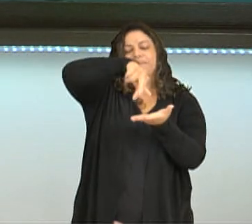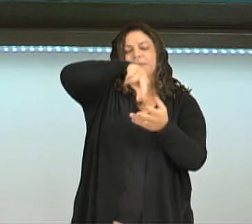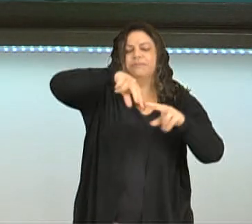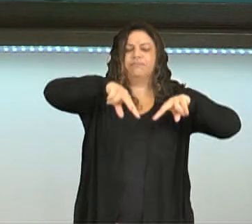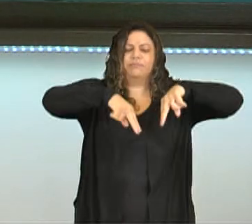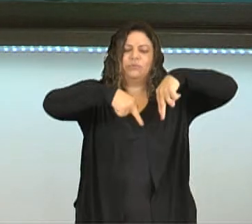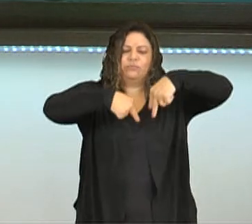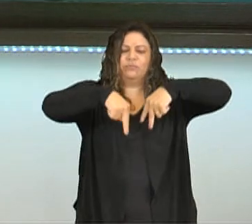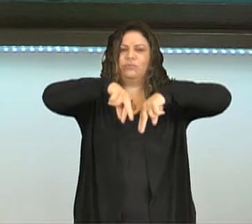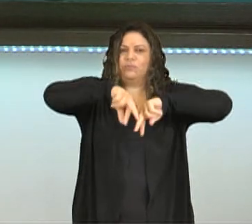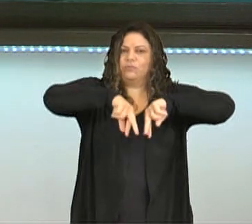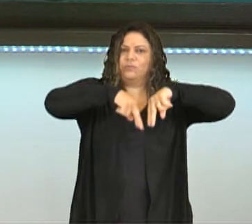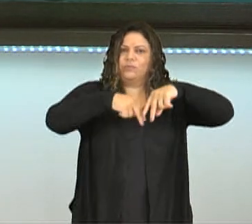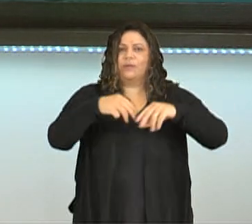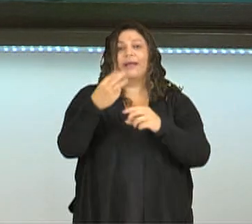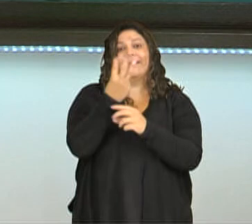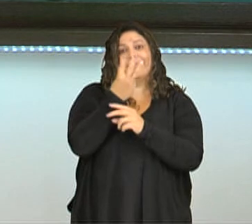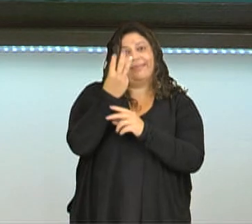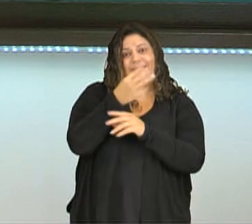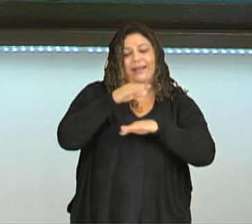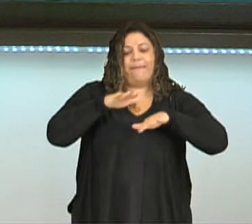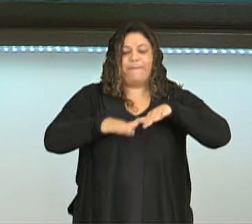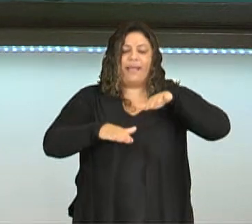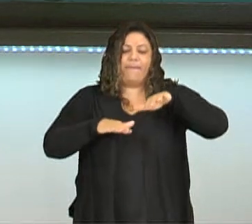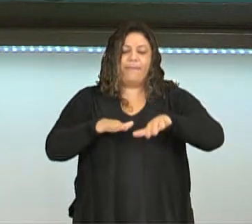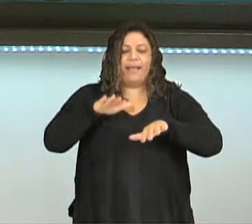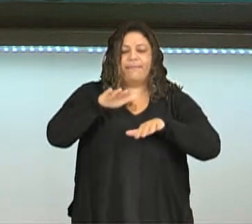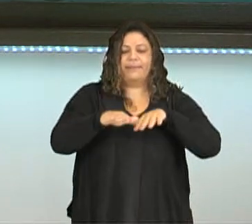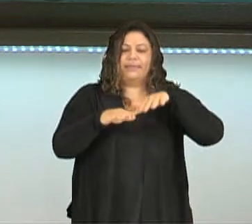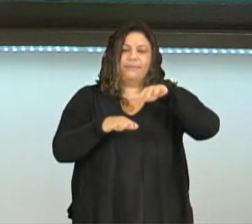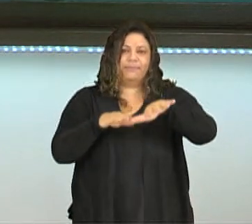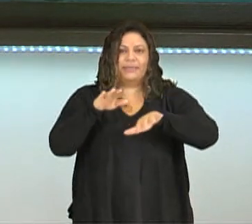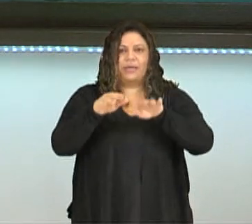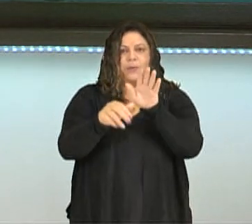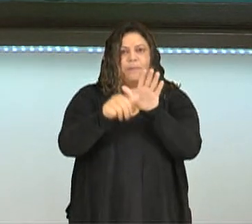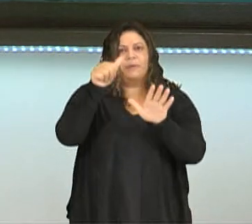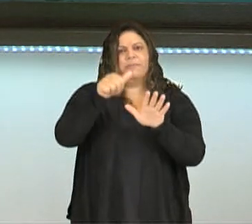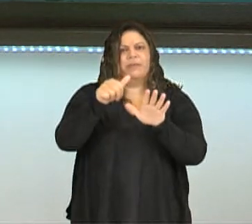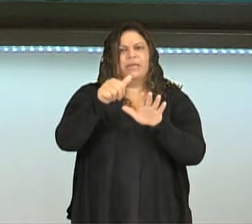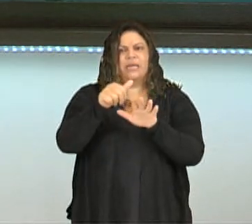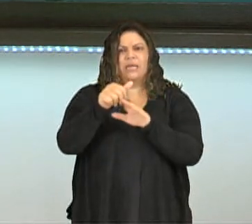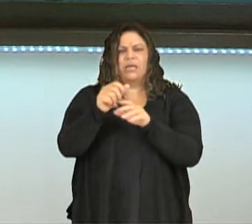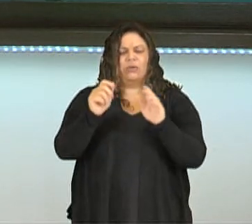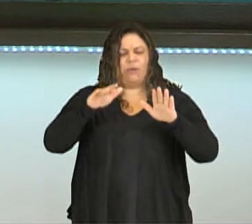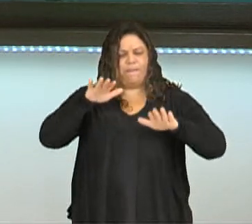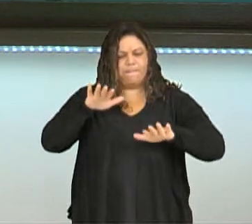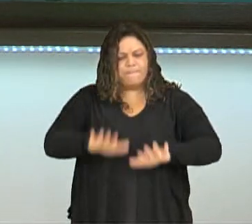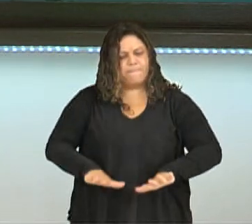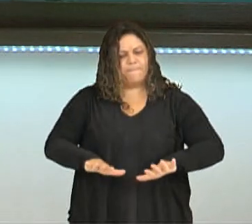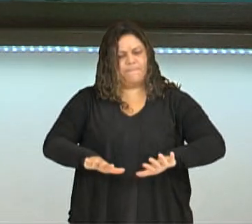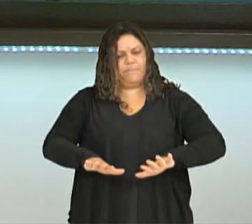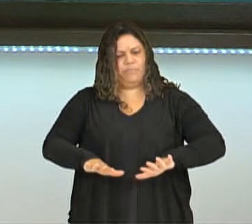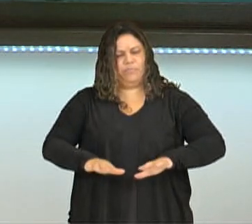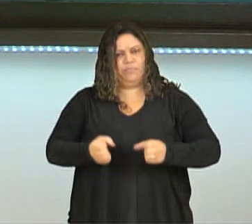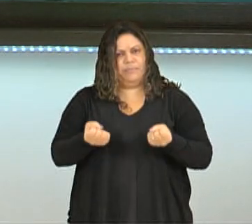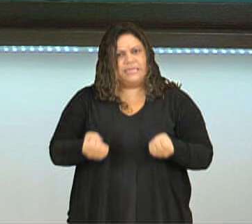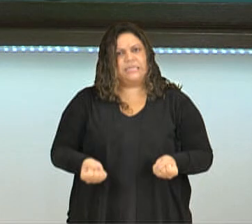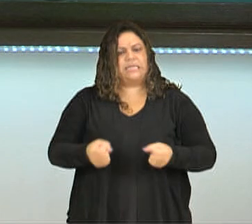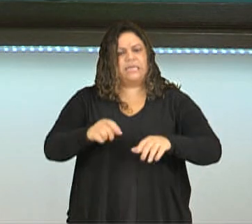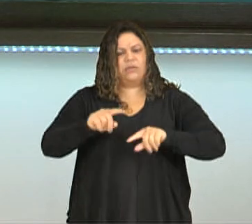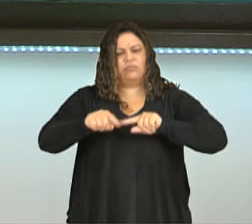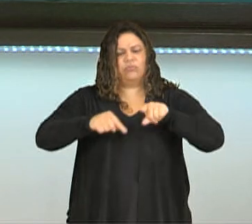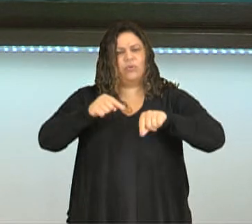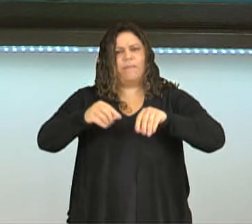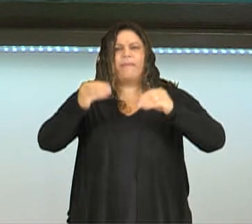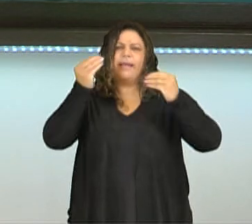sempre 3 passos. O primeiro tempo é forte e os 2 demais são mais fracos. No início, por